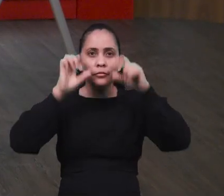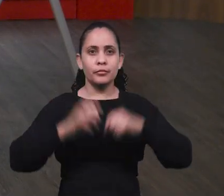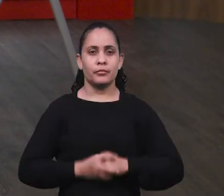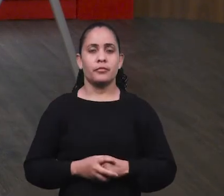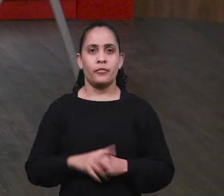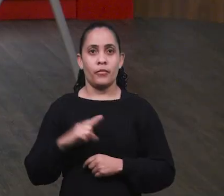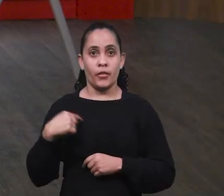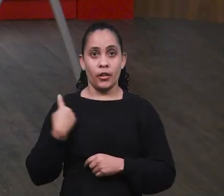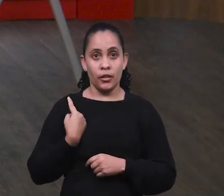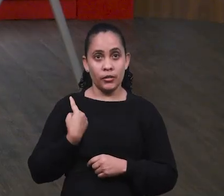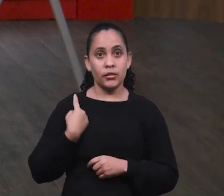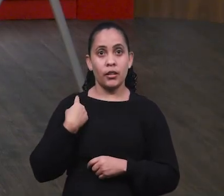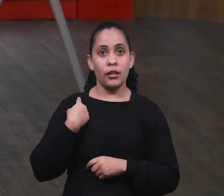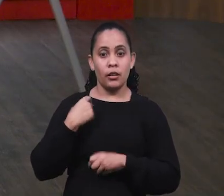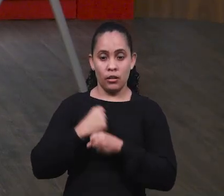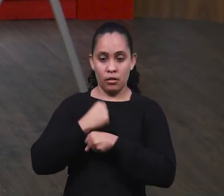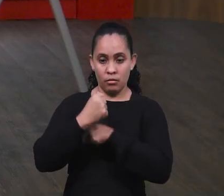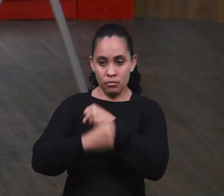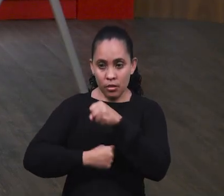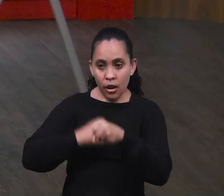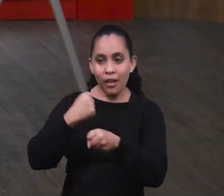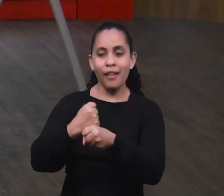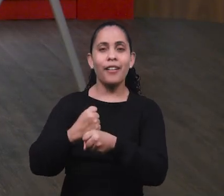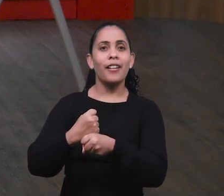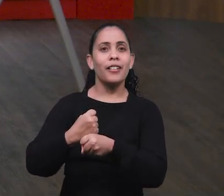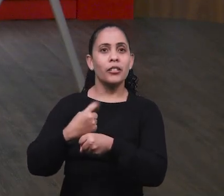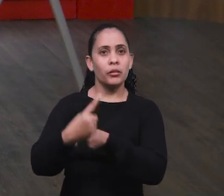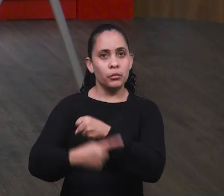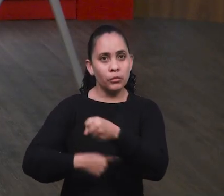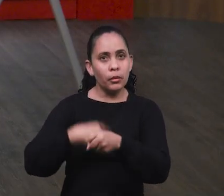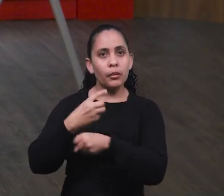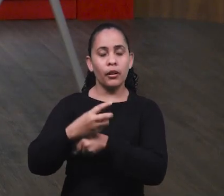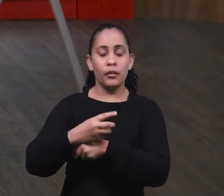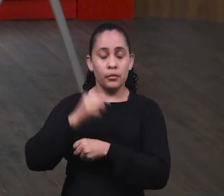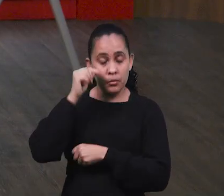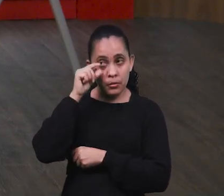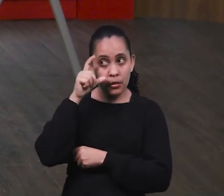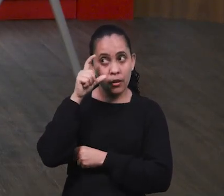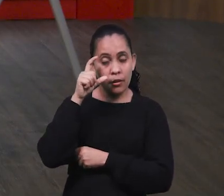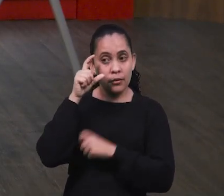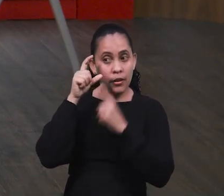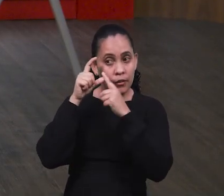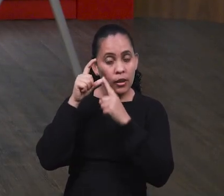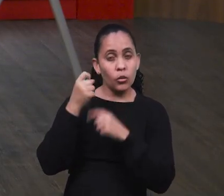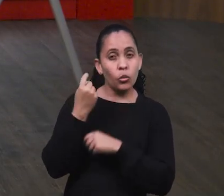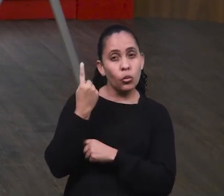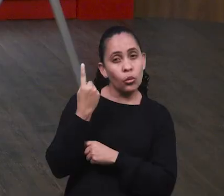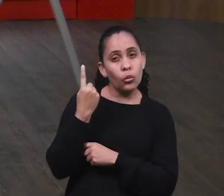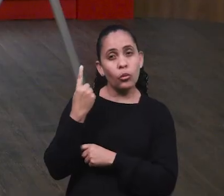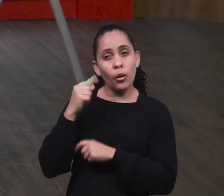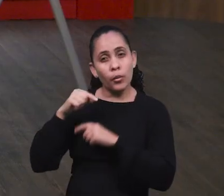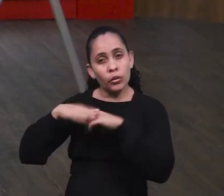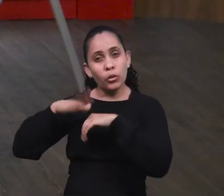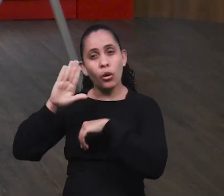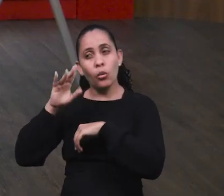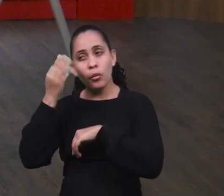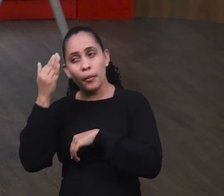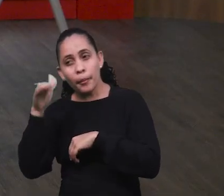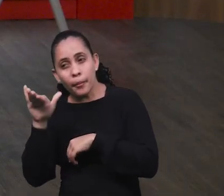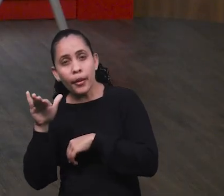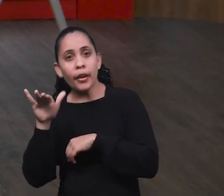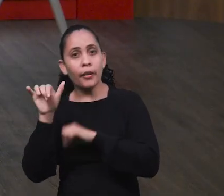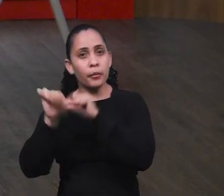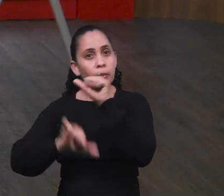A gente, praticamente, a cada ano, a gente vai de novo ver os números, como é que tá. O meu grau aumentou Revisar, 1 grau, né? aumentou 1,5 graus,